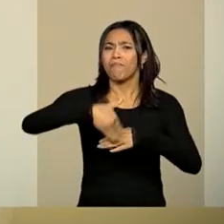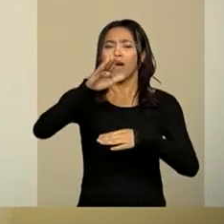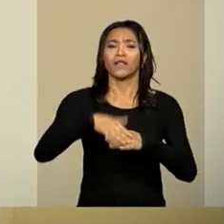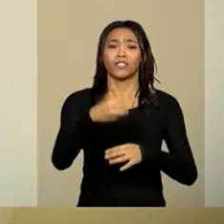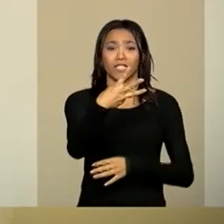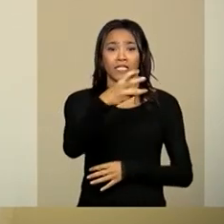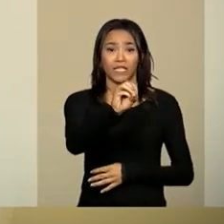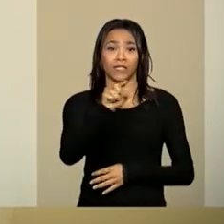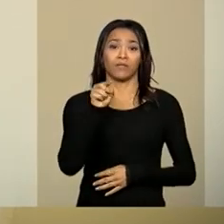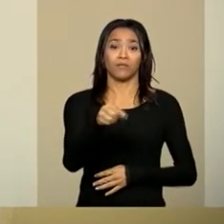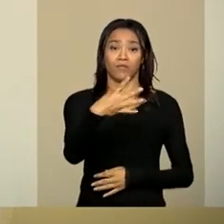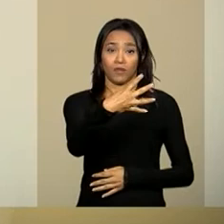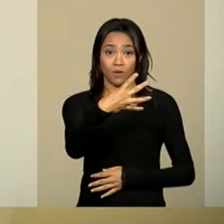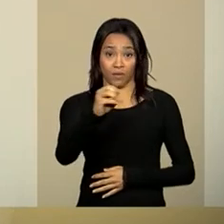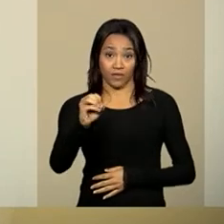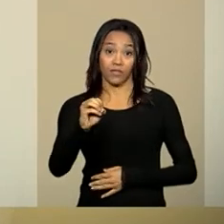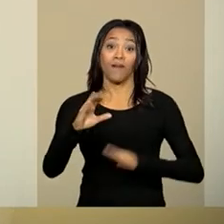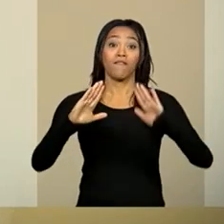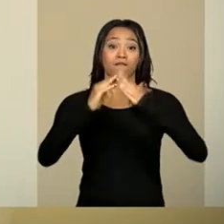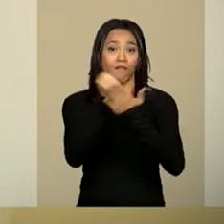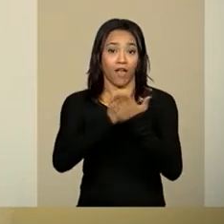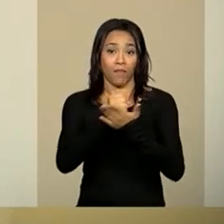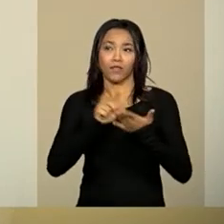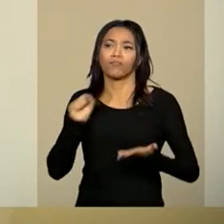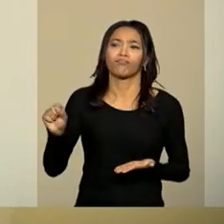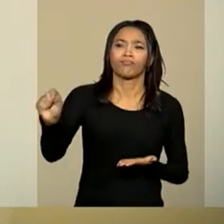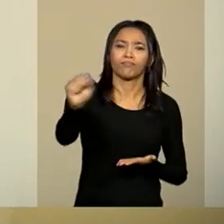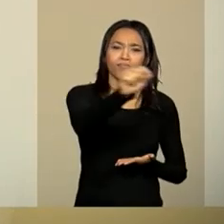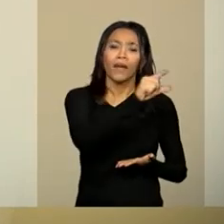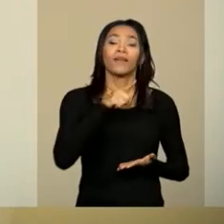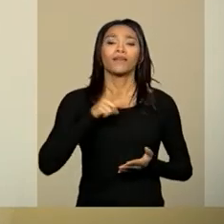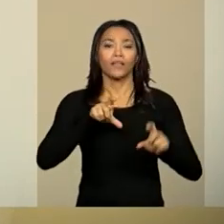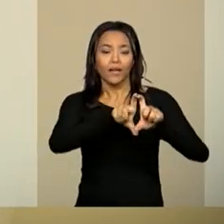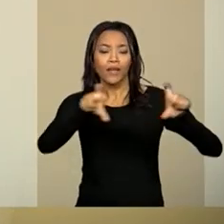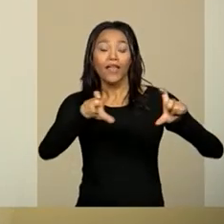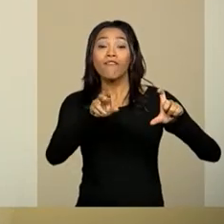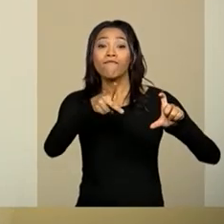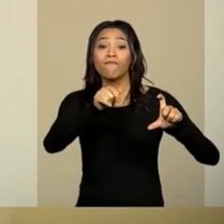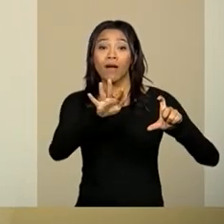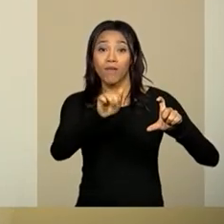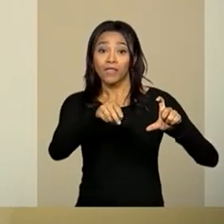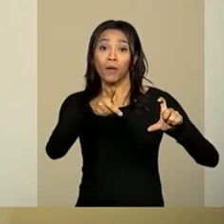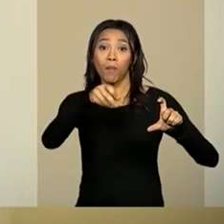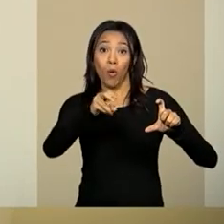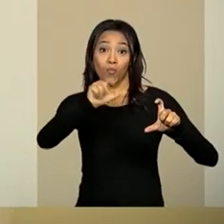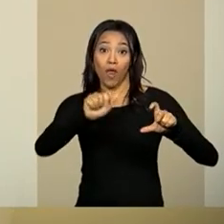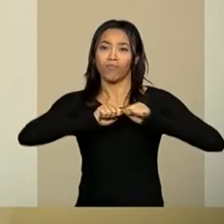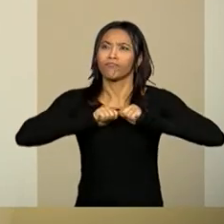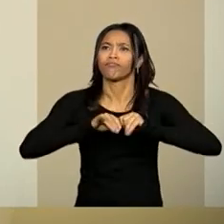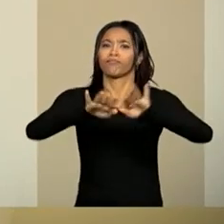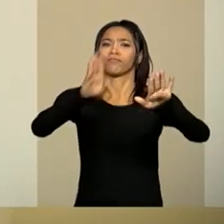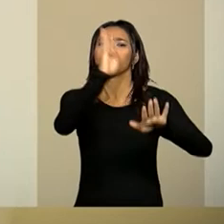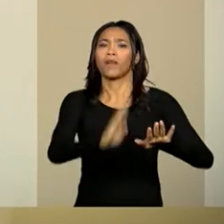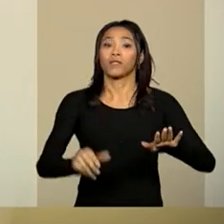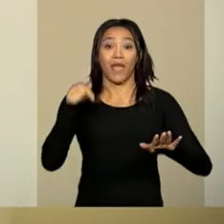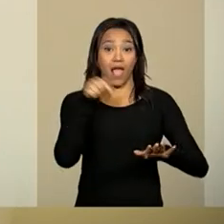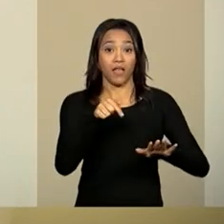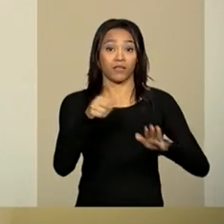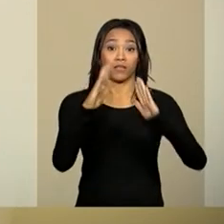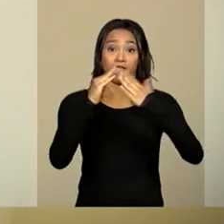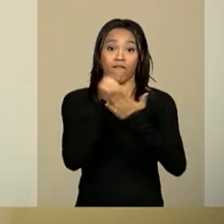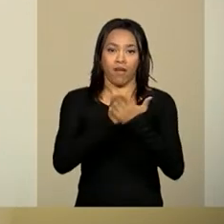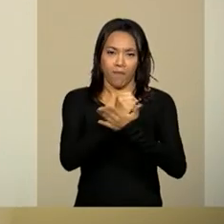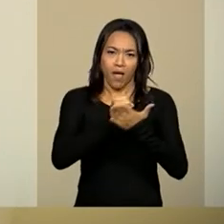mais de 30 mil e quatrocentos as farmácias do aqui tem Farmácia Popular espalhadas por todo o Brasil e essas